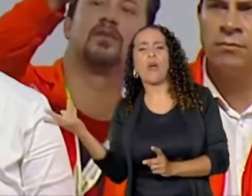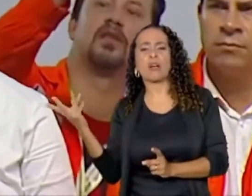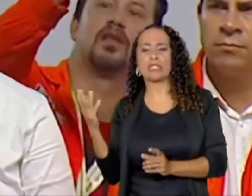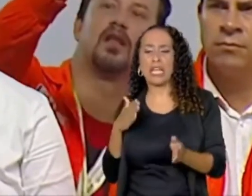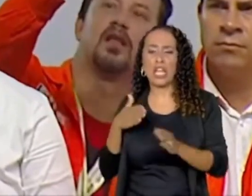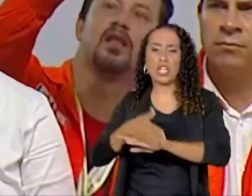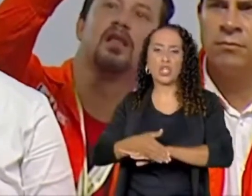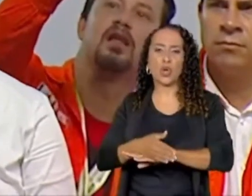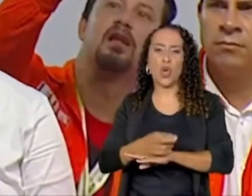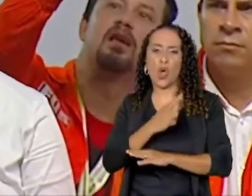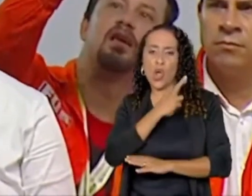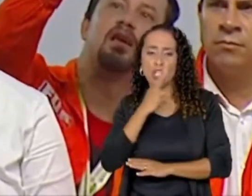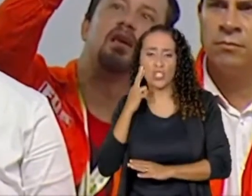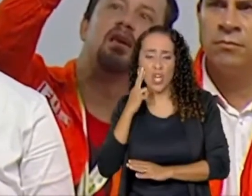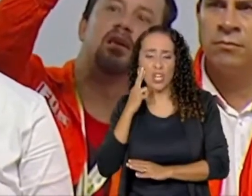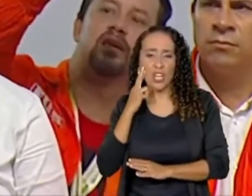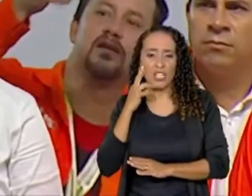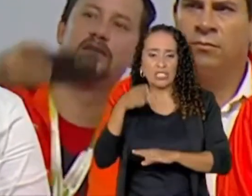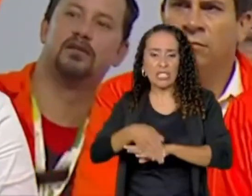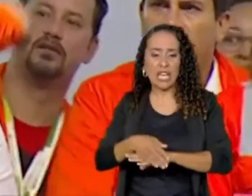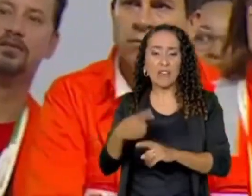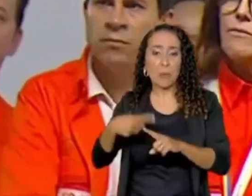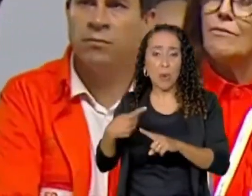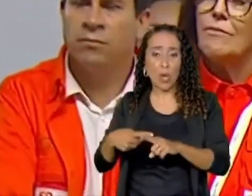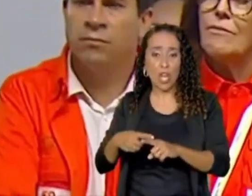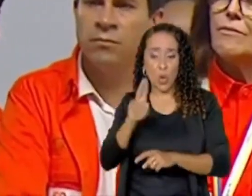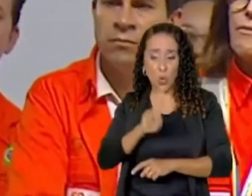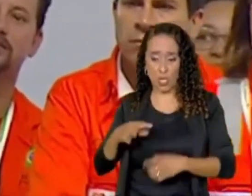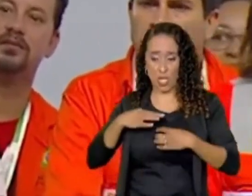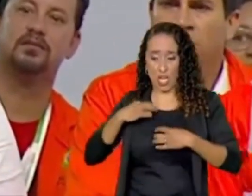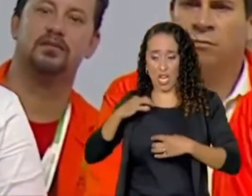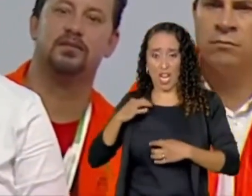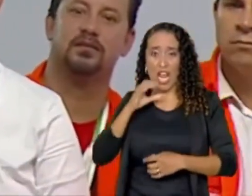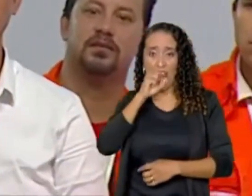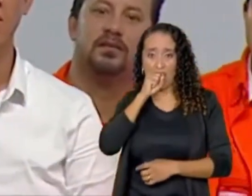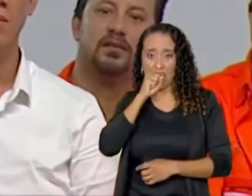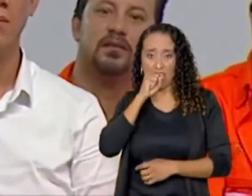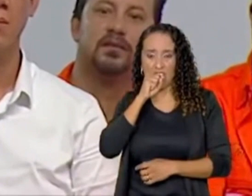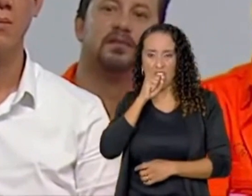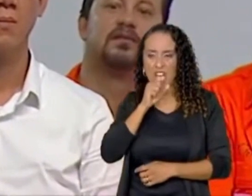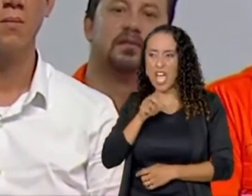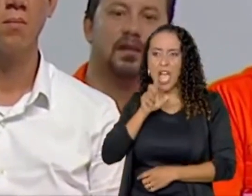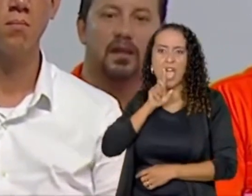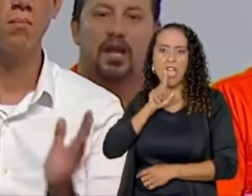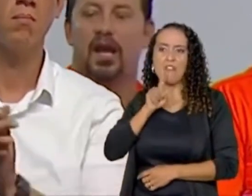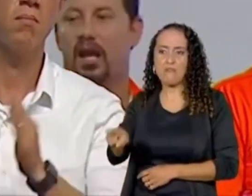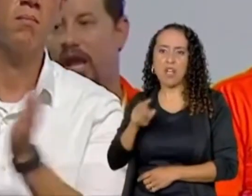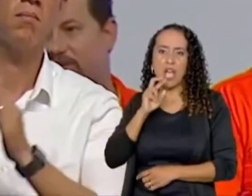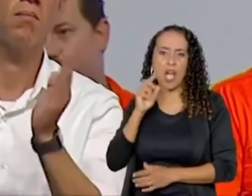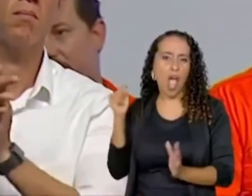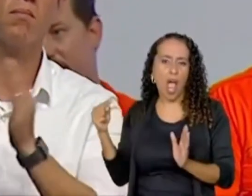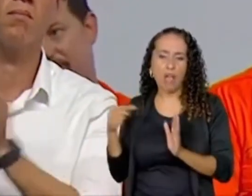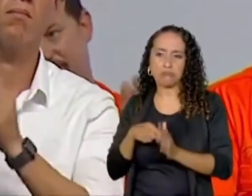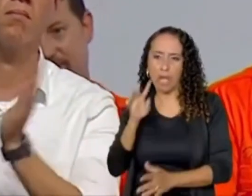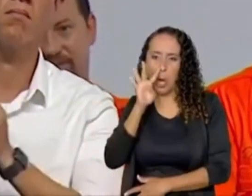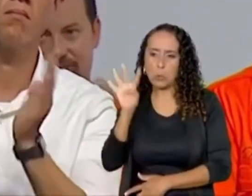restaurante para comer e porque estava com essa camisa eram chamados de ladrões. Quantas